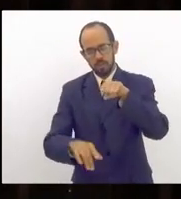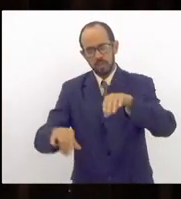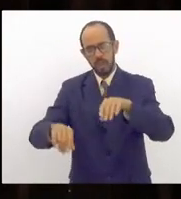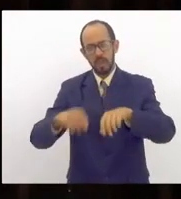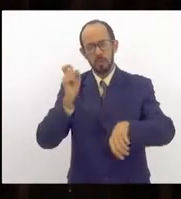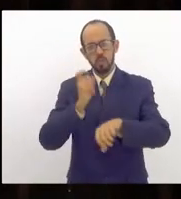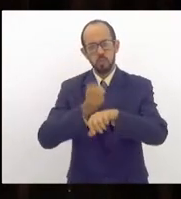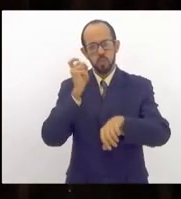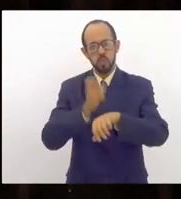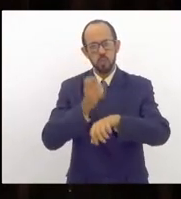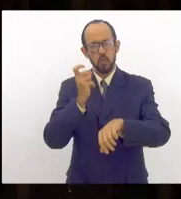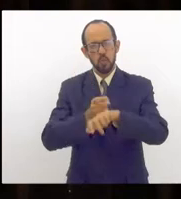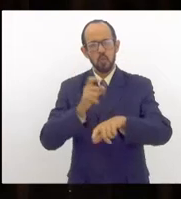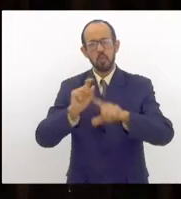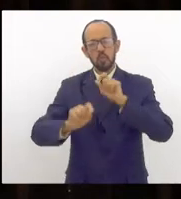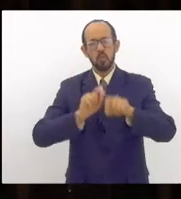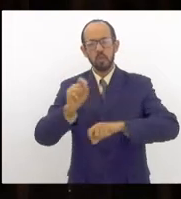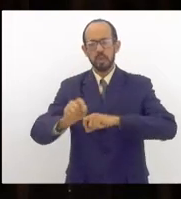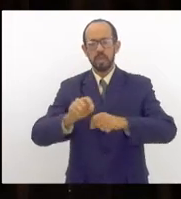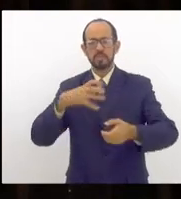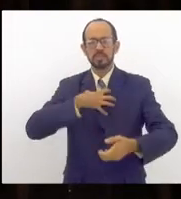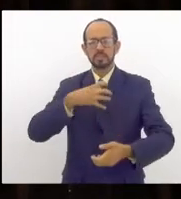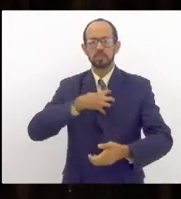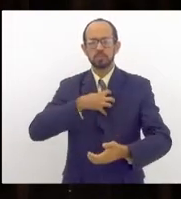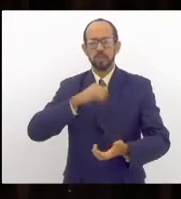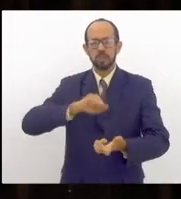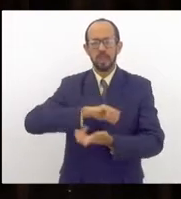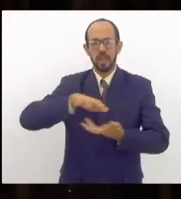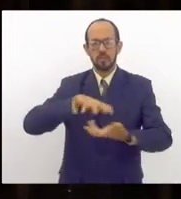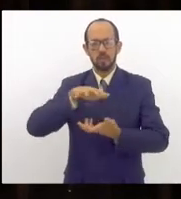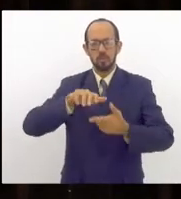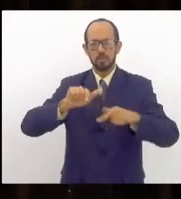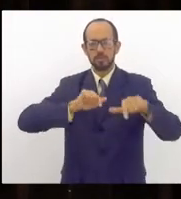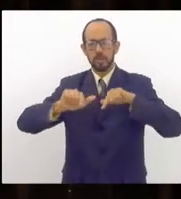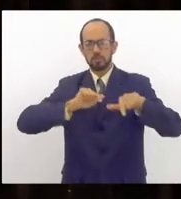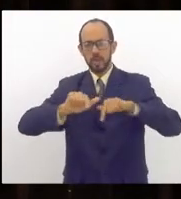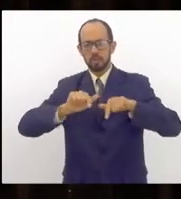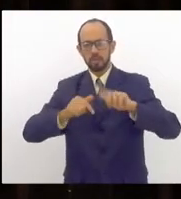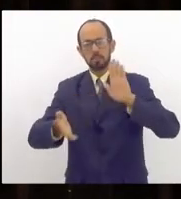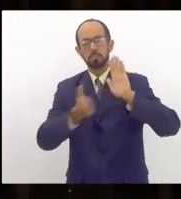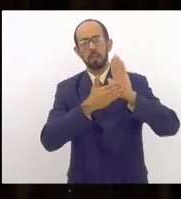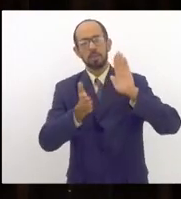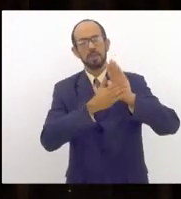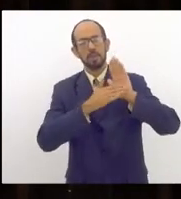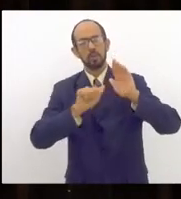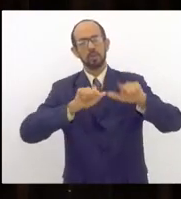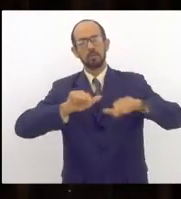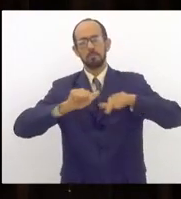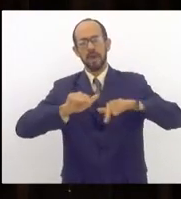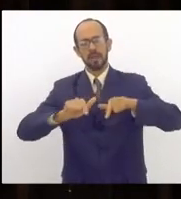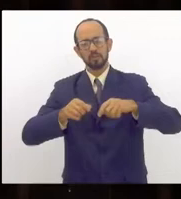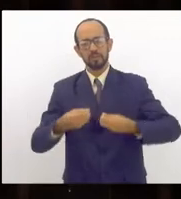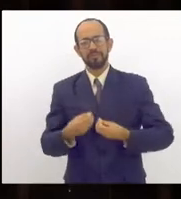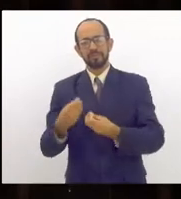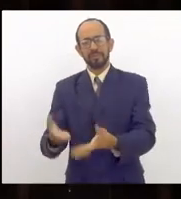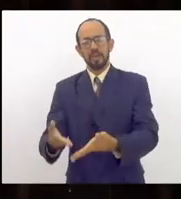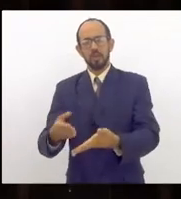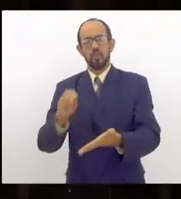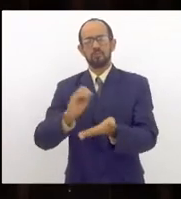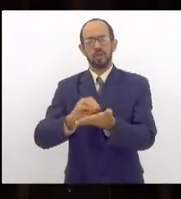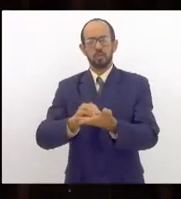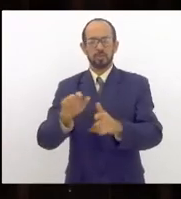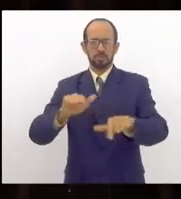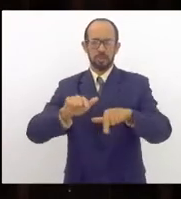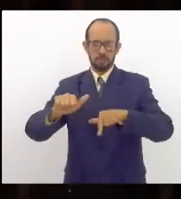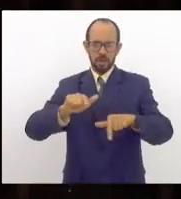efeitos da reforma trabalhista que prometeu milhões de empregos e entregou muito desemprego né num país que aprovou